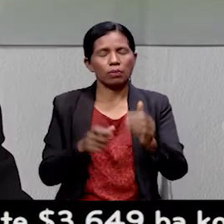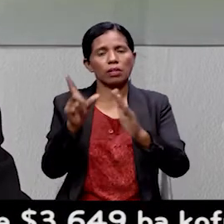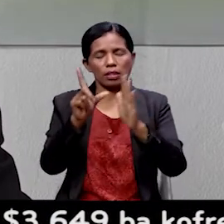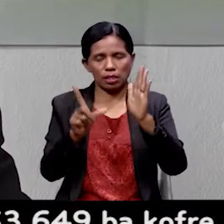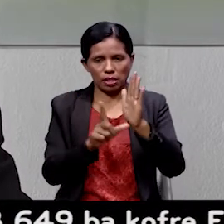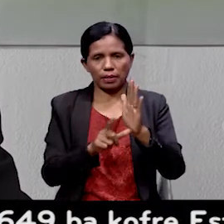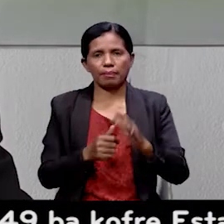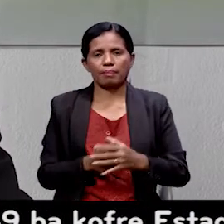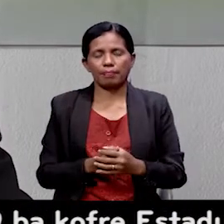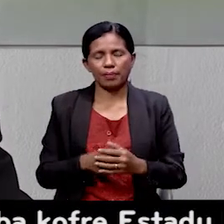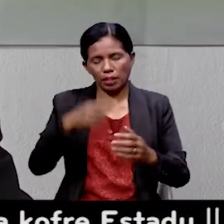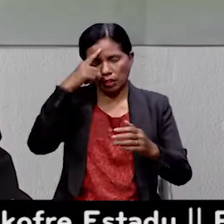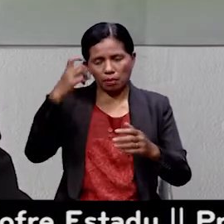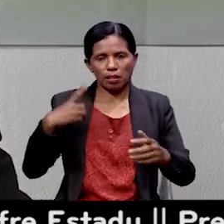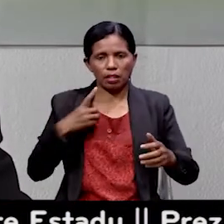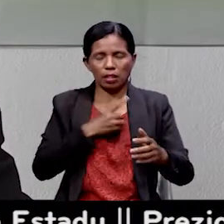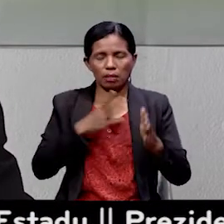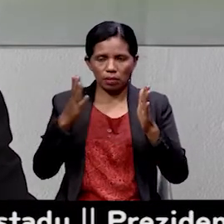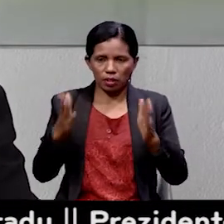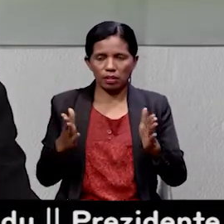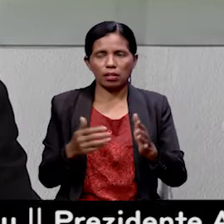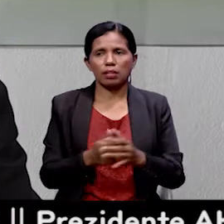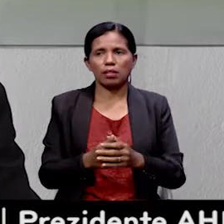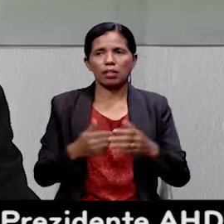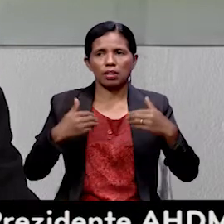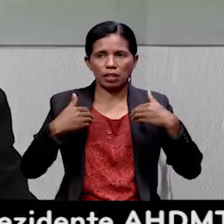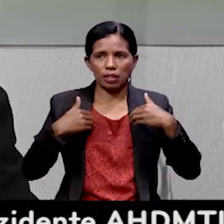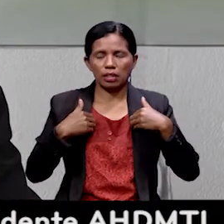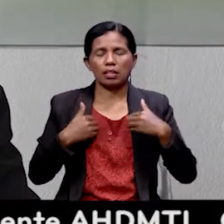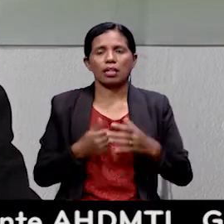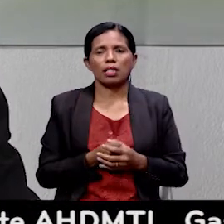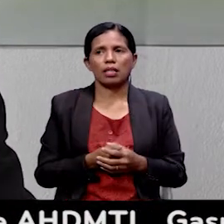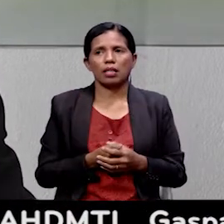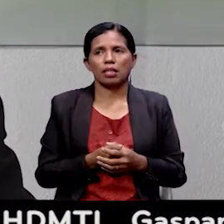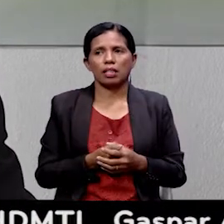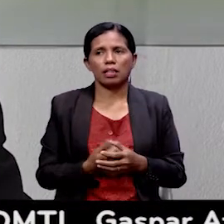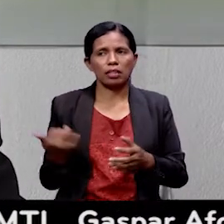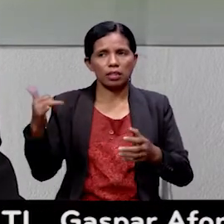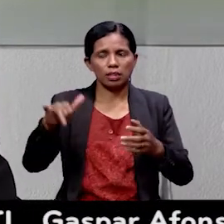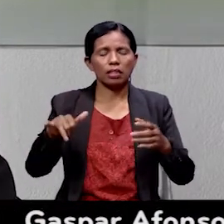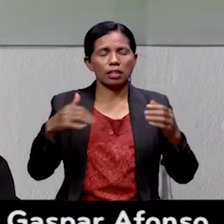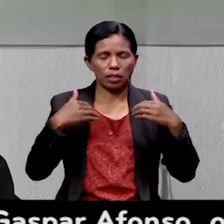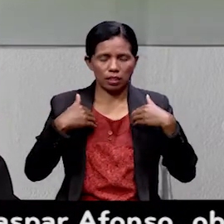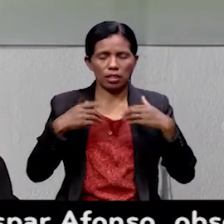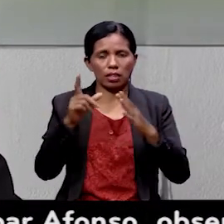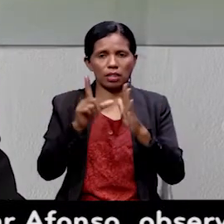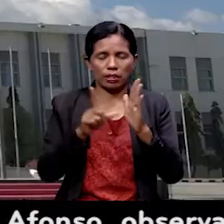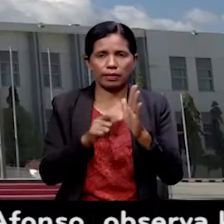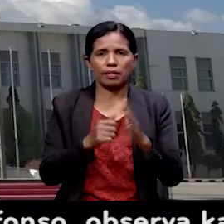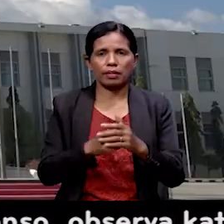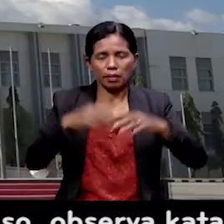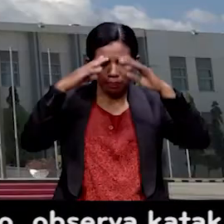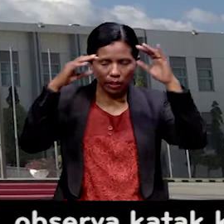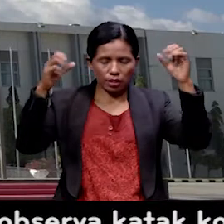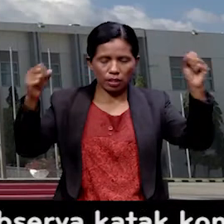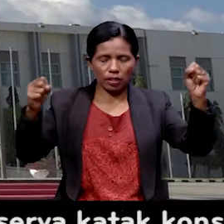Tamba deputado ser legislador mos e raciocínio jurídico, logo se raciocínio político dele. Antes ne Presidente